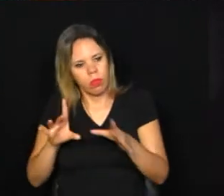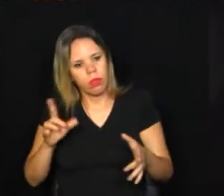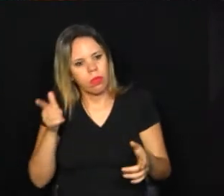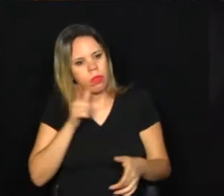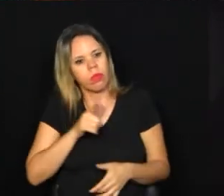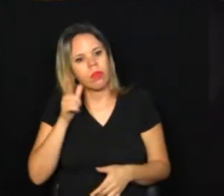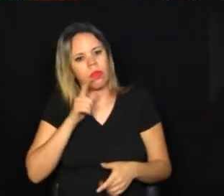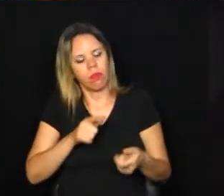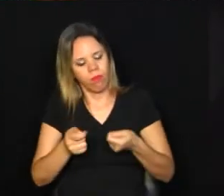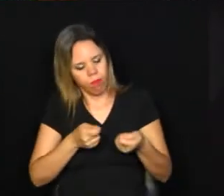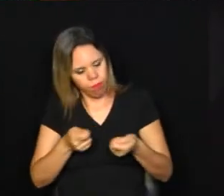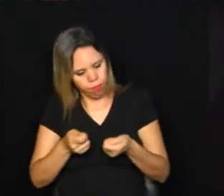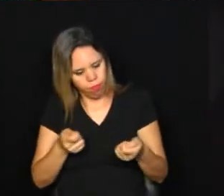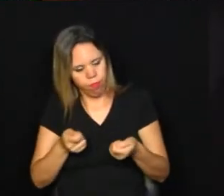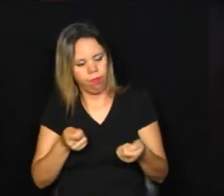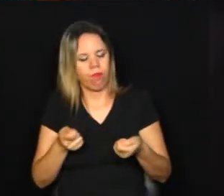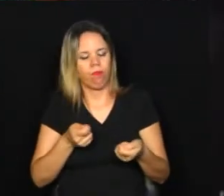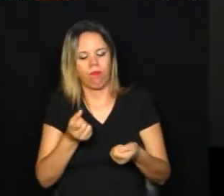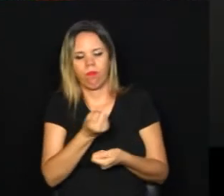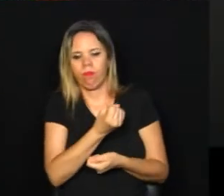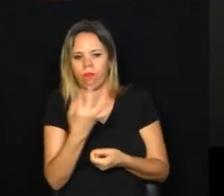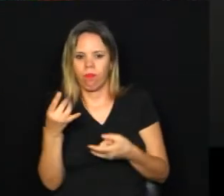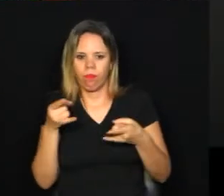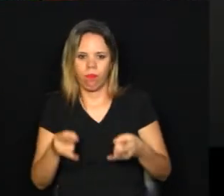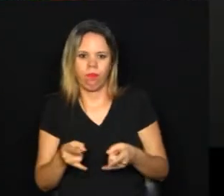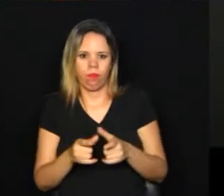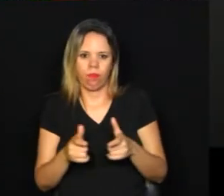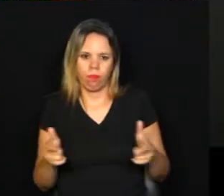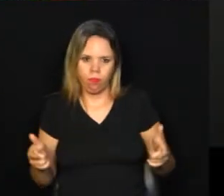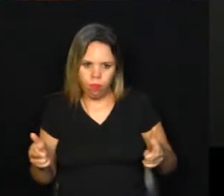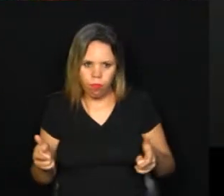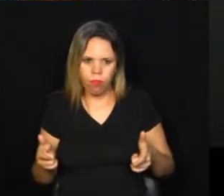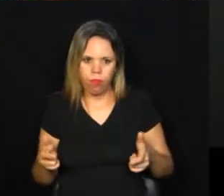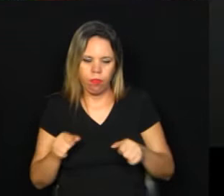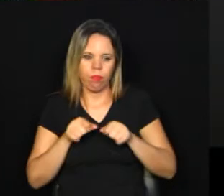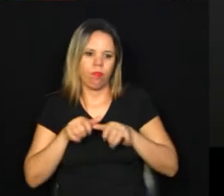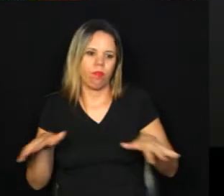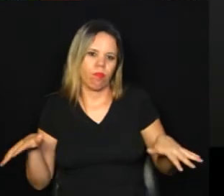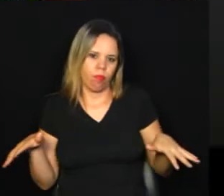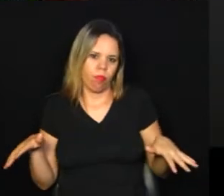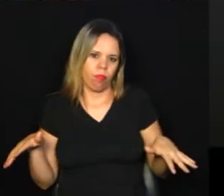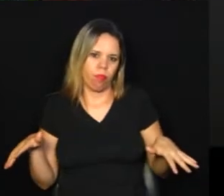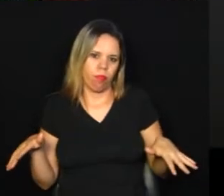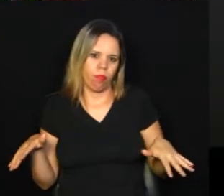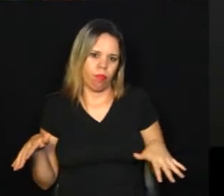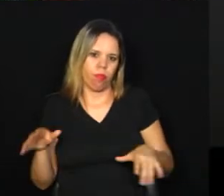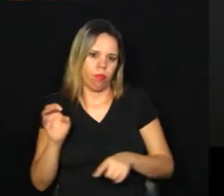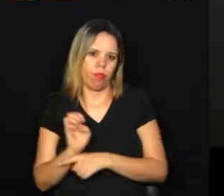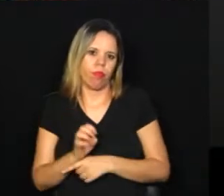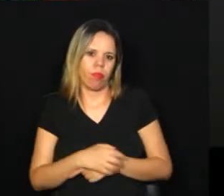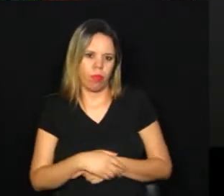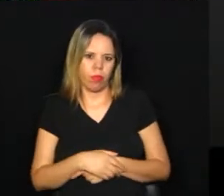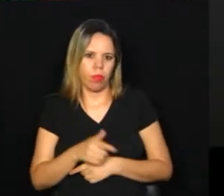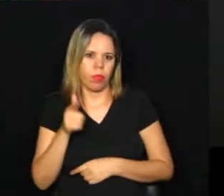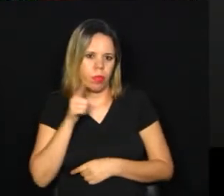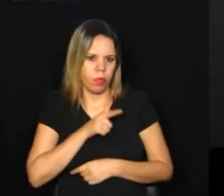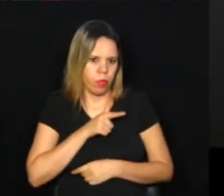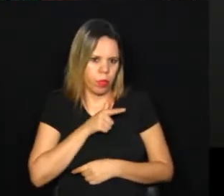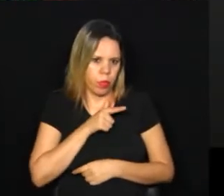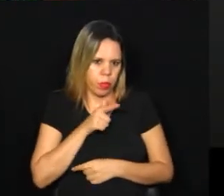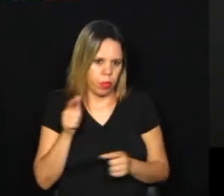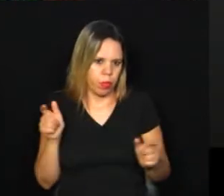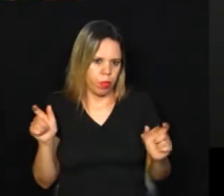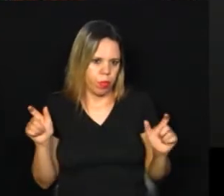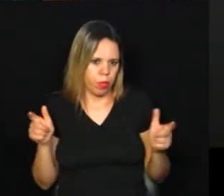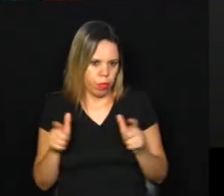conseguíssemos controlar a evolução da pandemia no nosso estado. Conseguimos